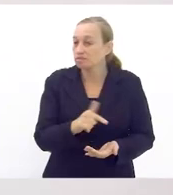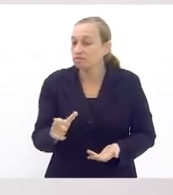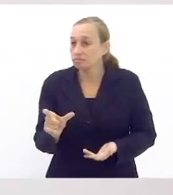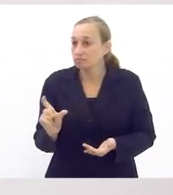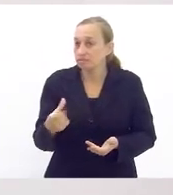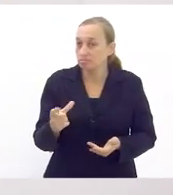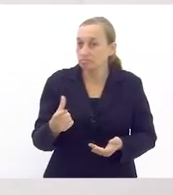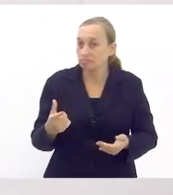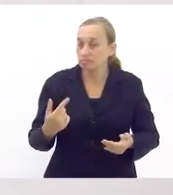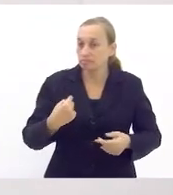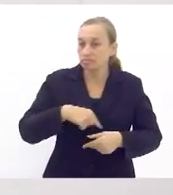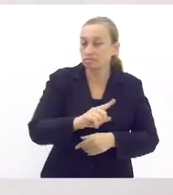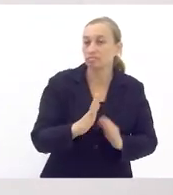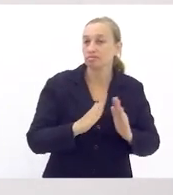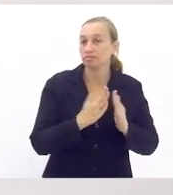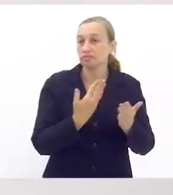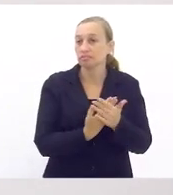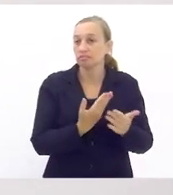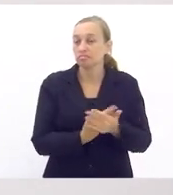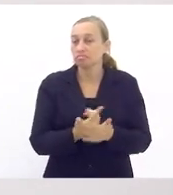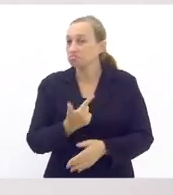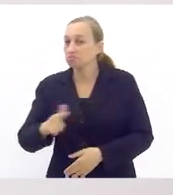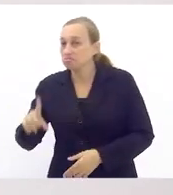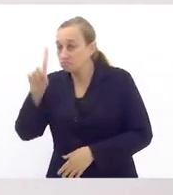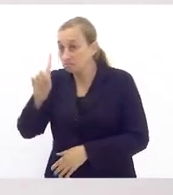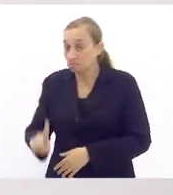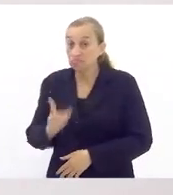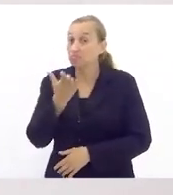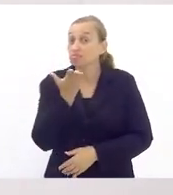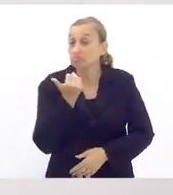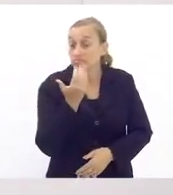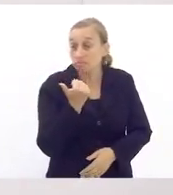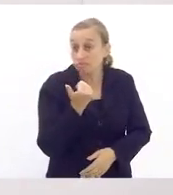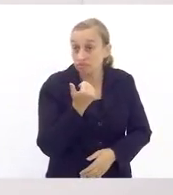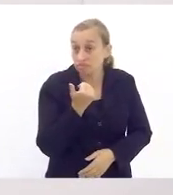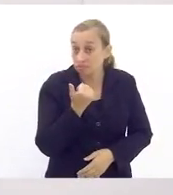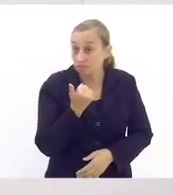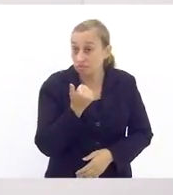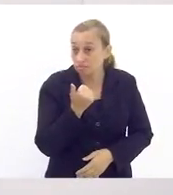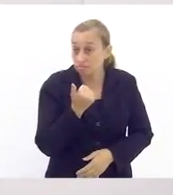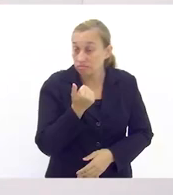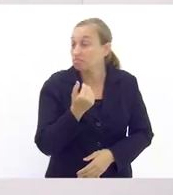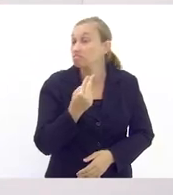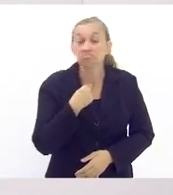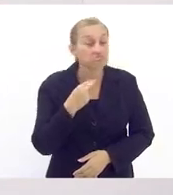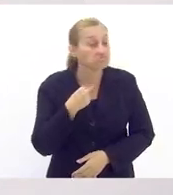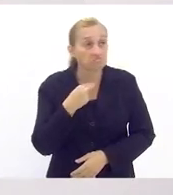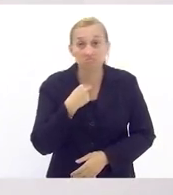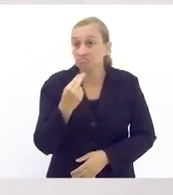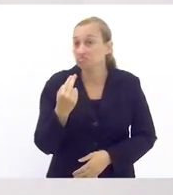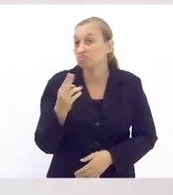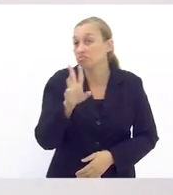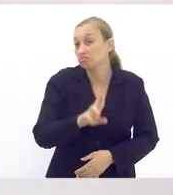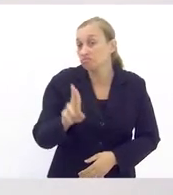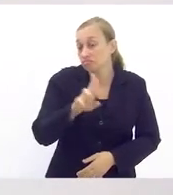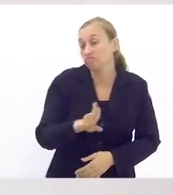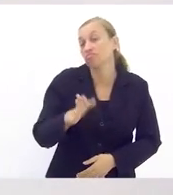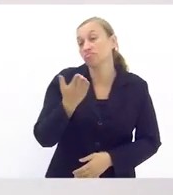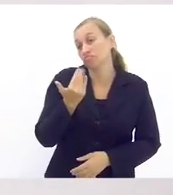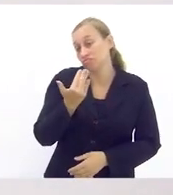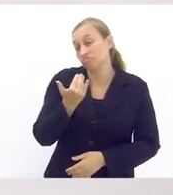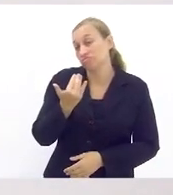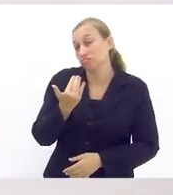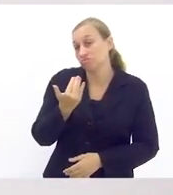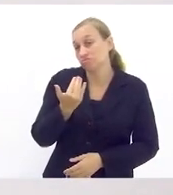apesar de não terem direito a merenda que apesar de quer dizer de não terem direito não de não poderem usufruir desse direito